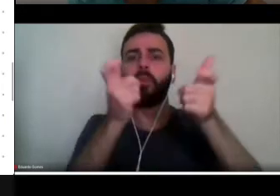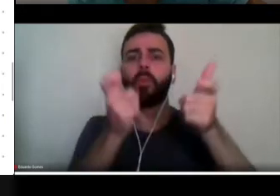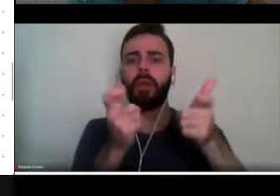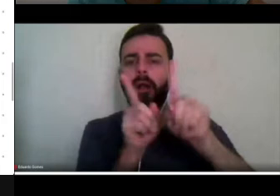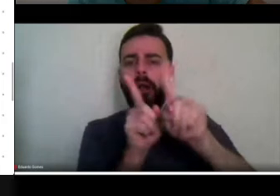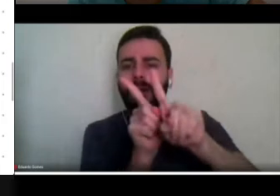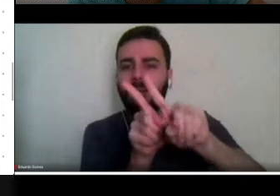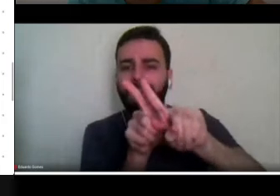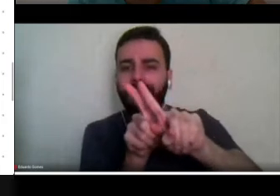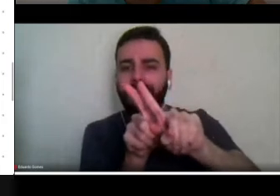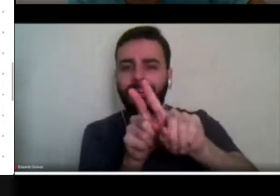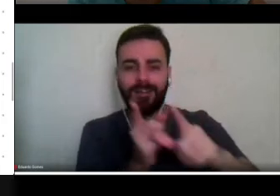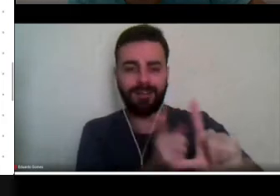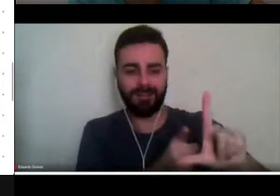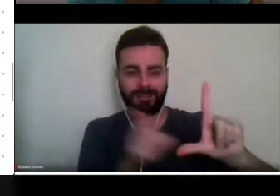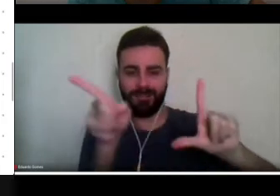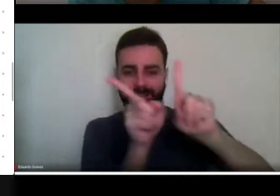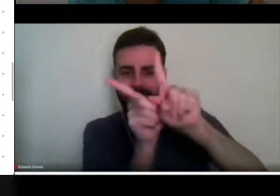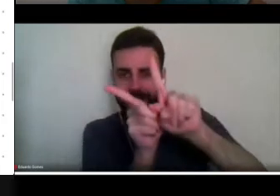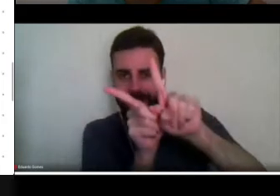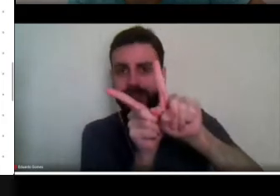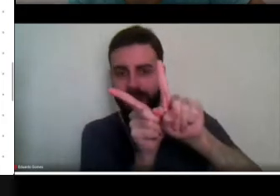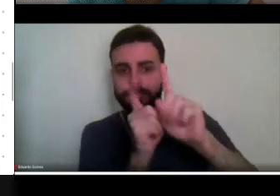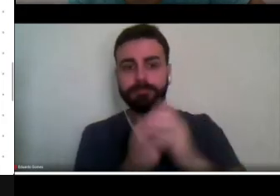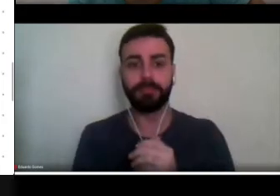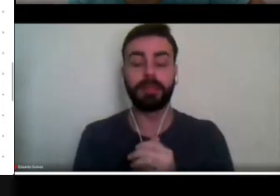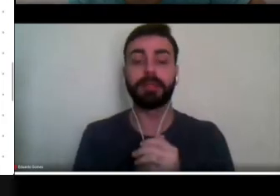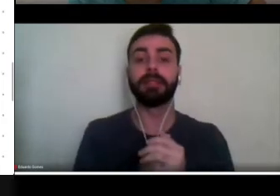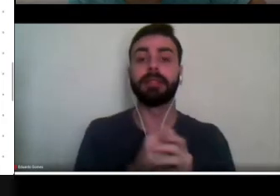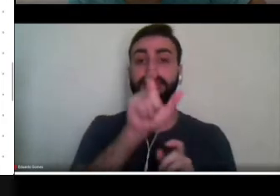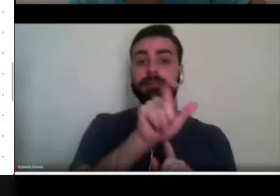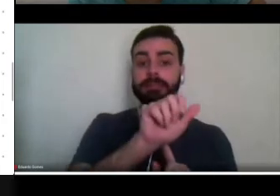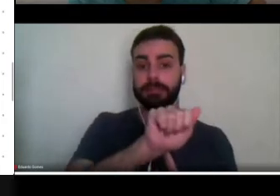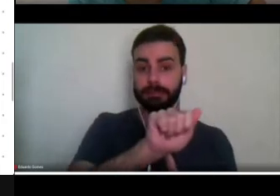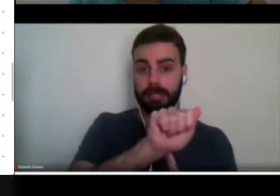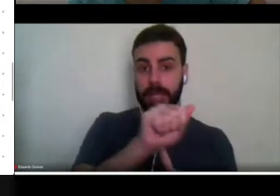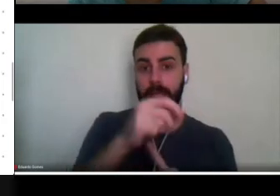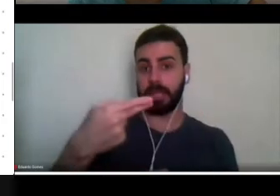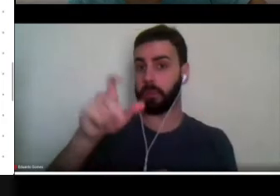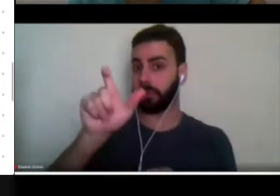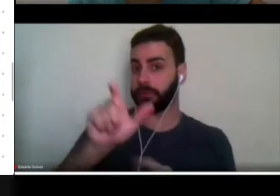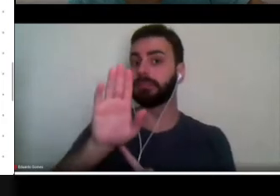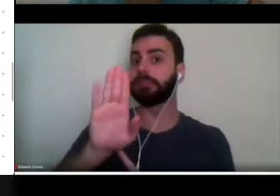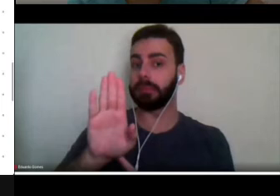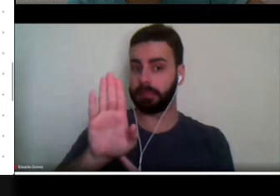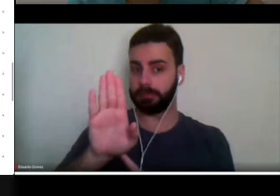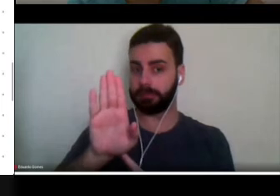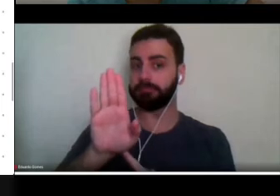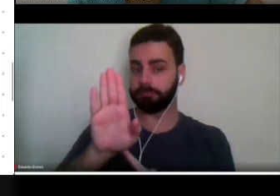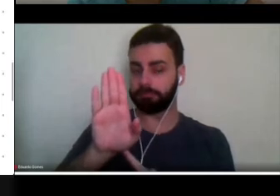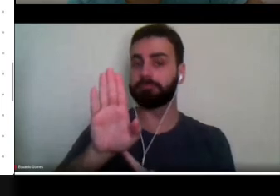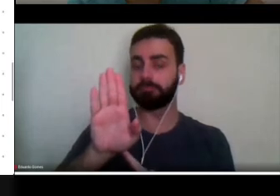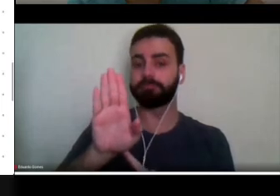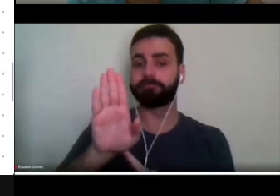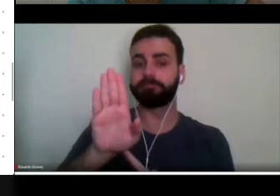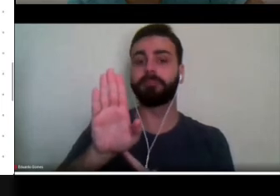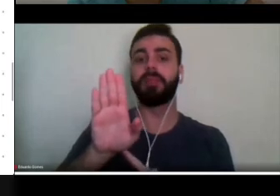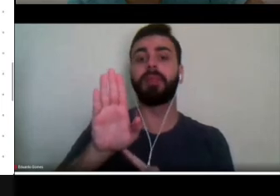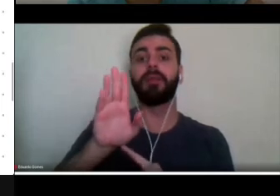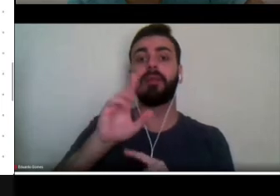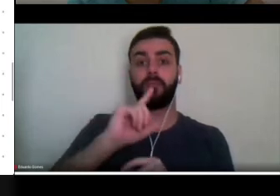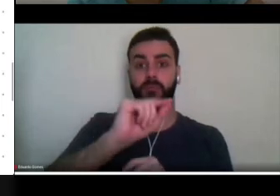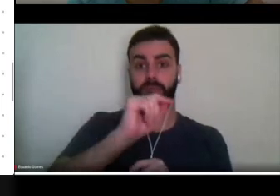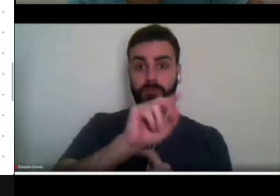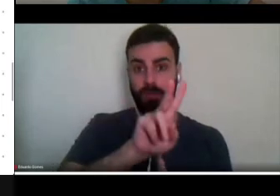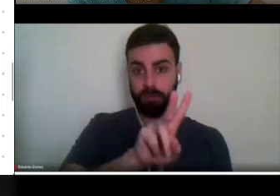XB, né? E a velocidade de A é maior que 0, porque a inclinação